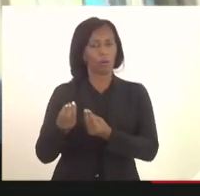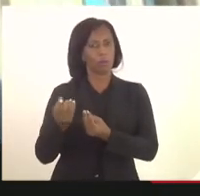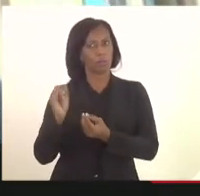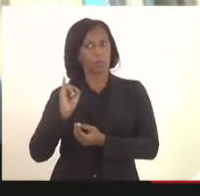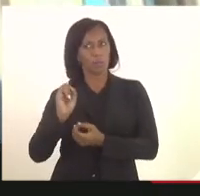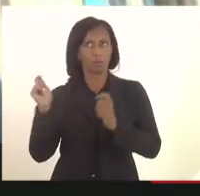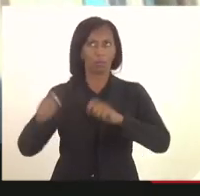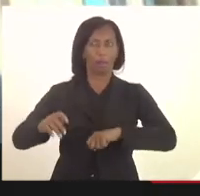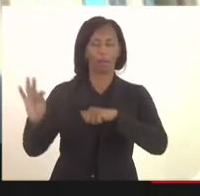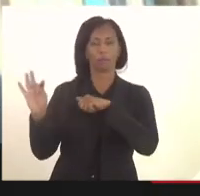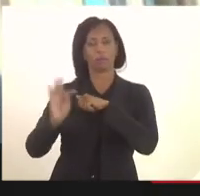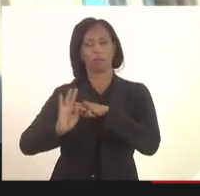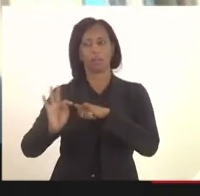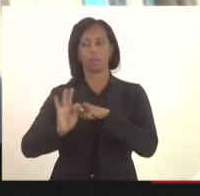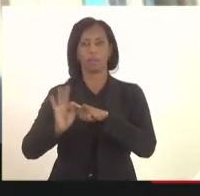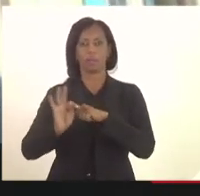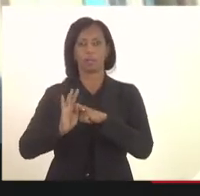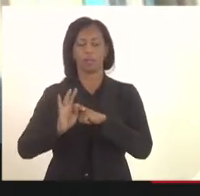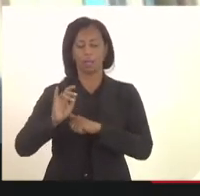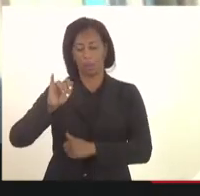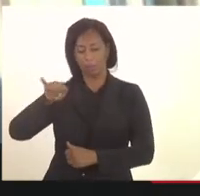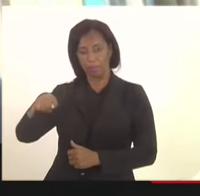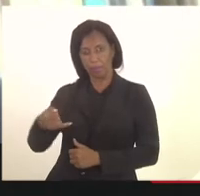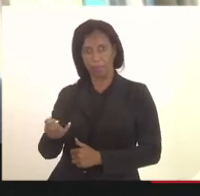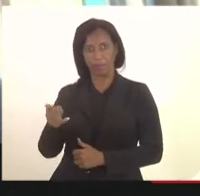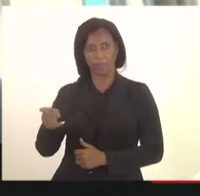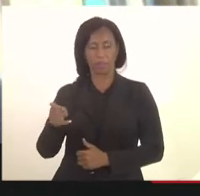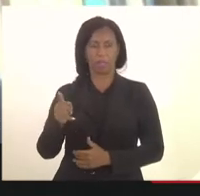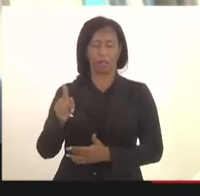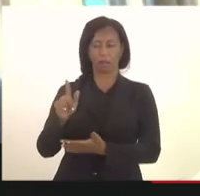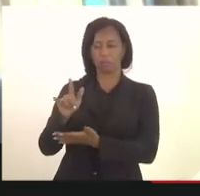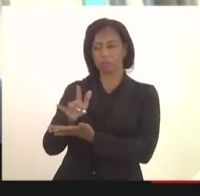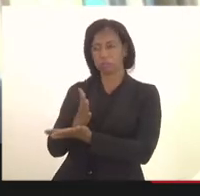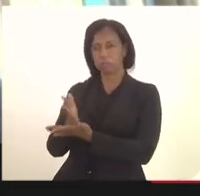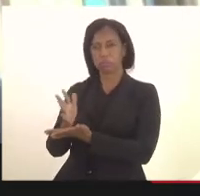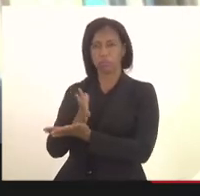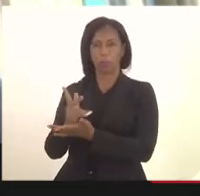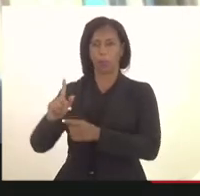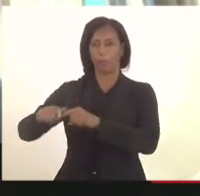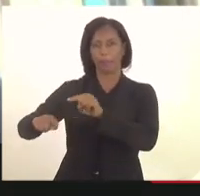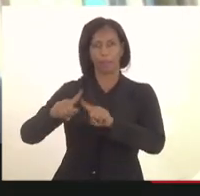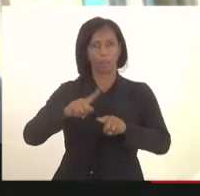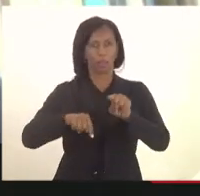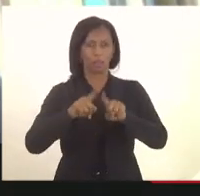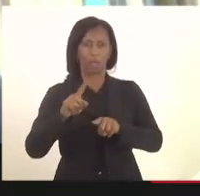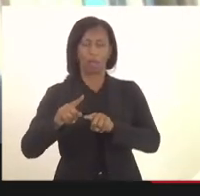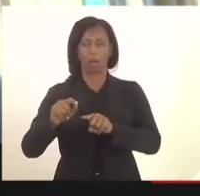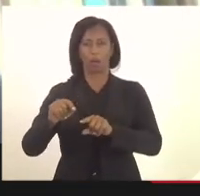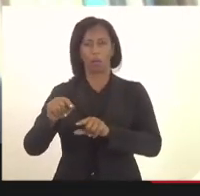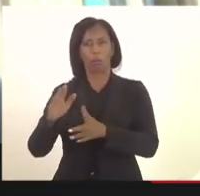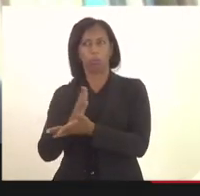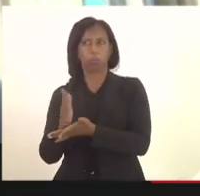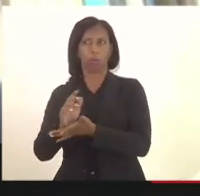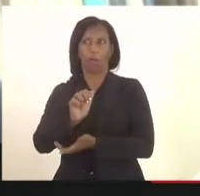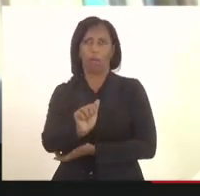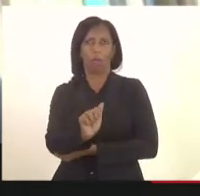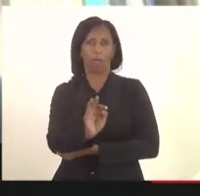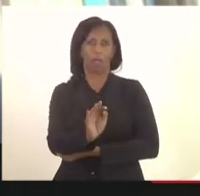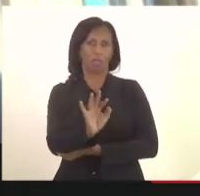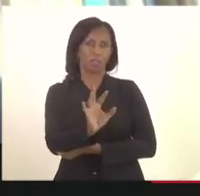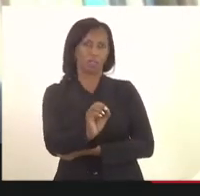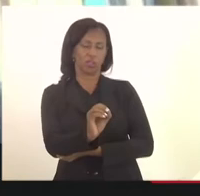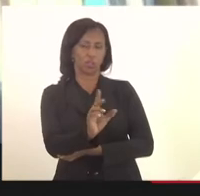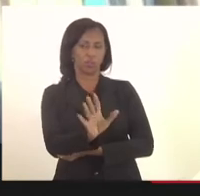possível, tecnicamente, aproveitar algum equipamento, algum ativo que